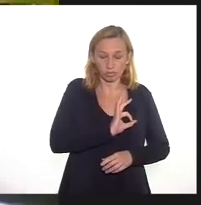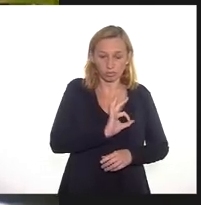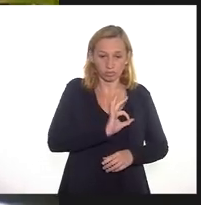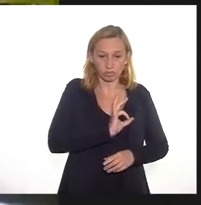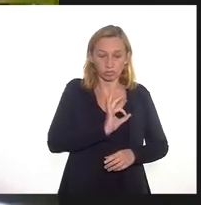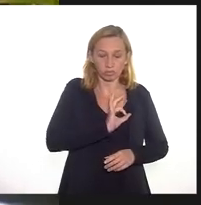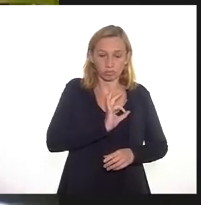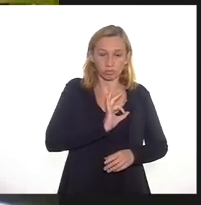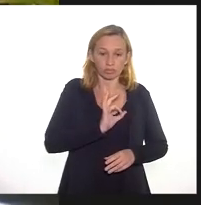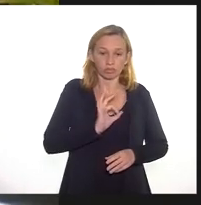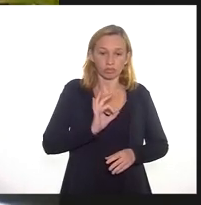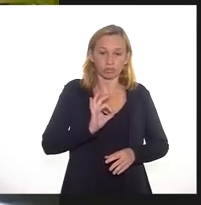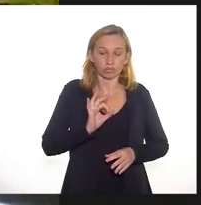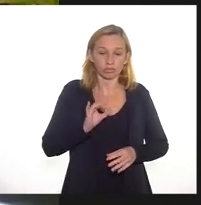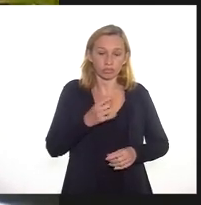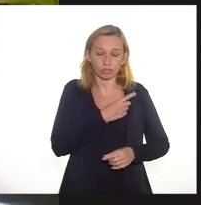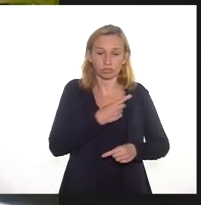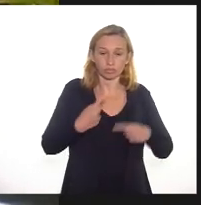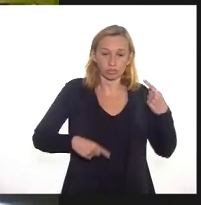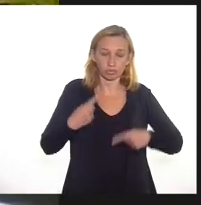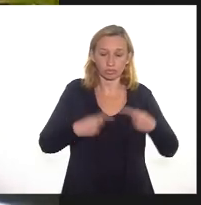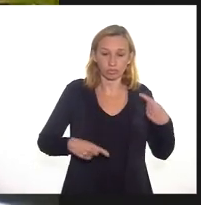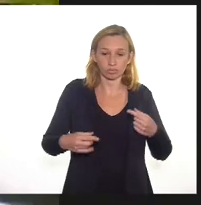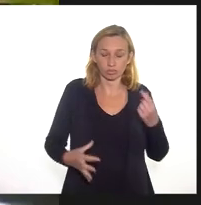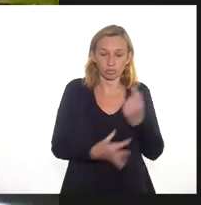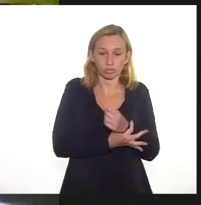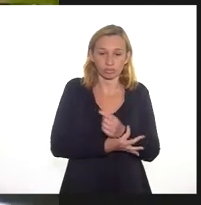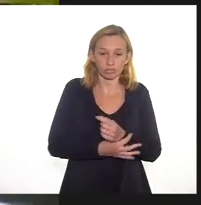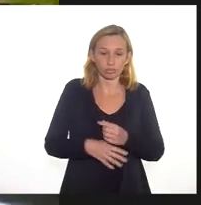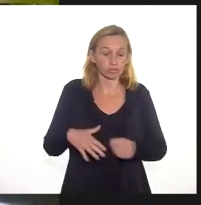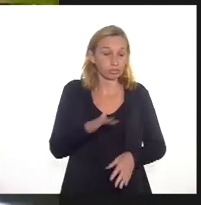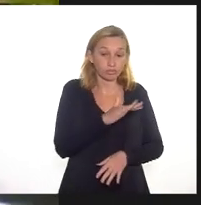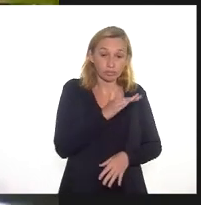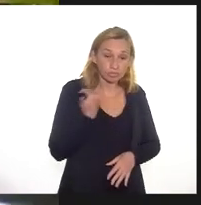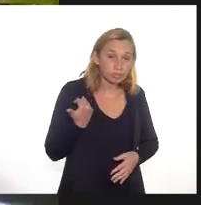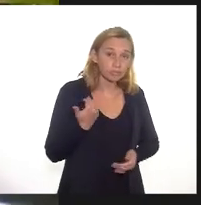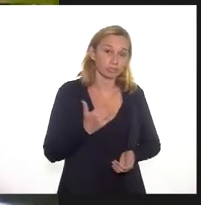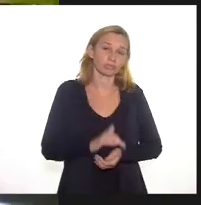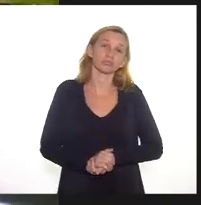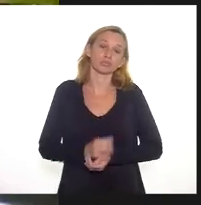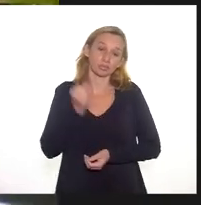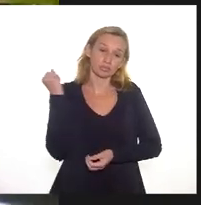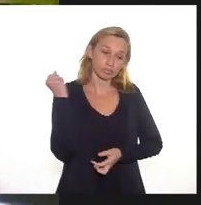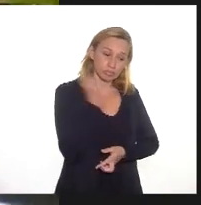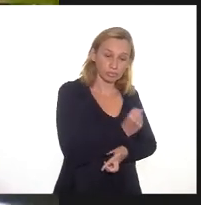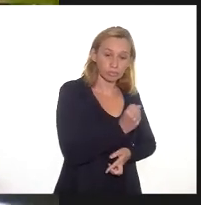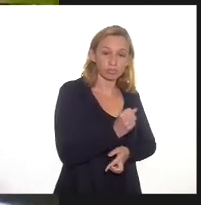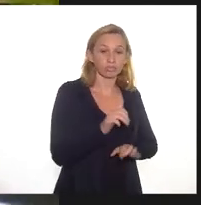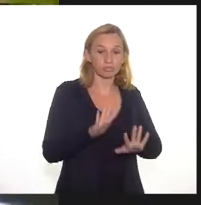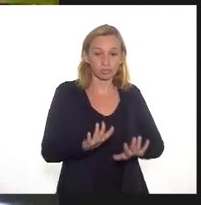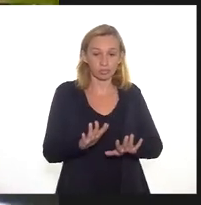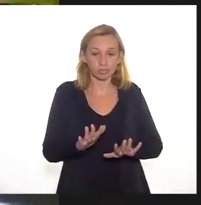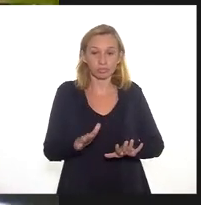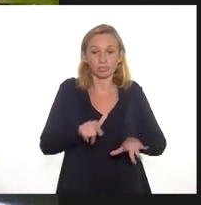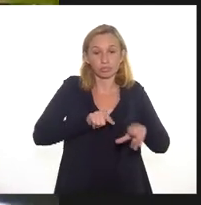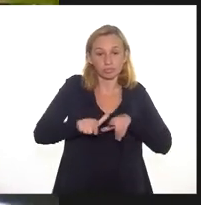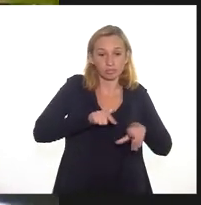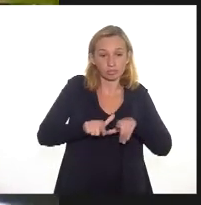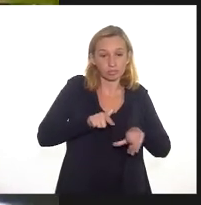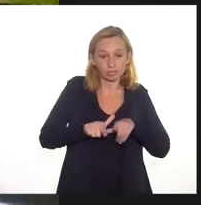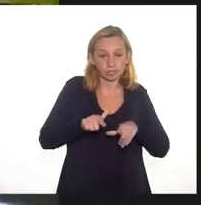segurança genocida, que apostava na lógica da guerra, na lógica do confronto, ao invés de trabalhar